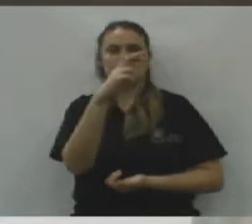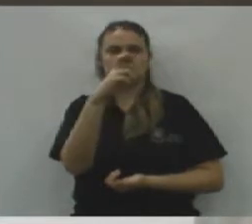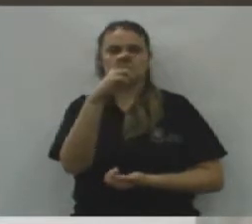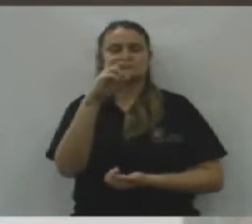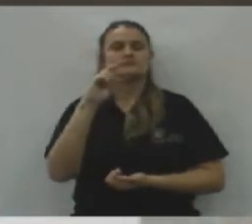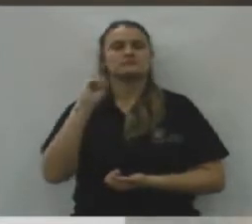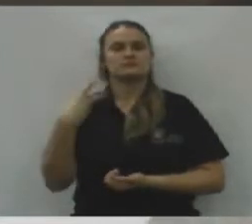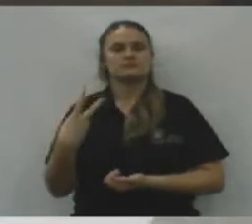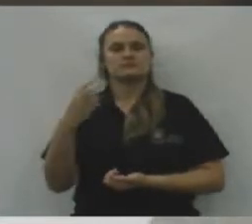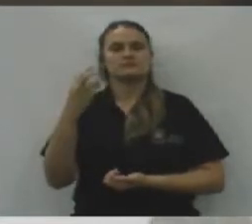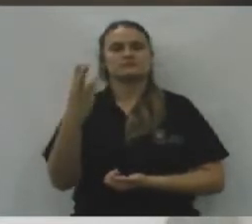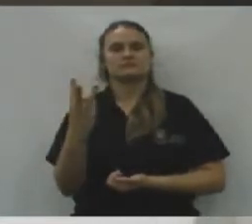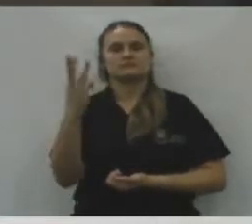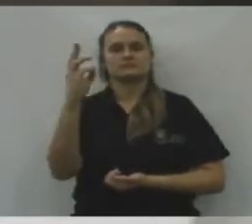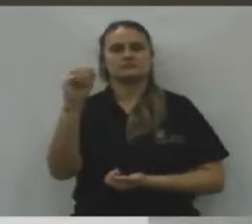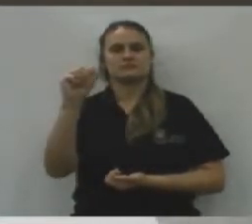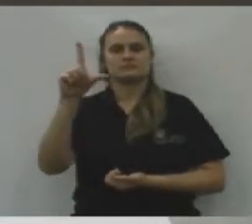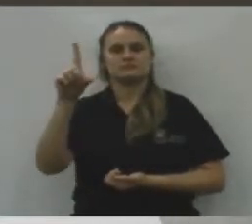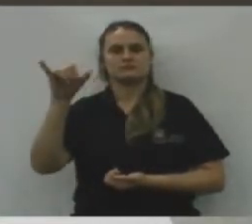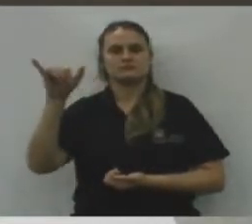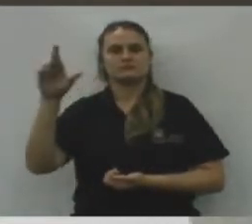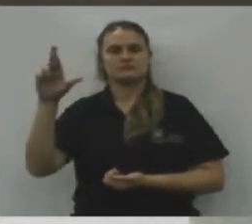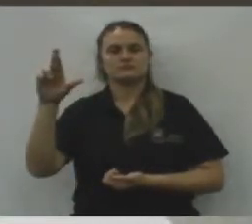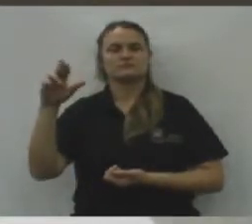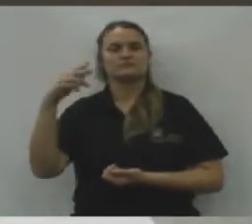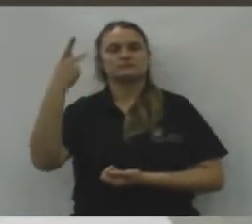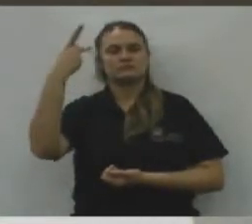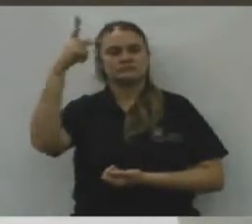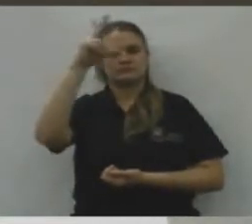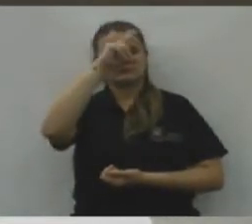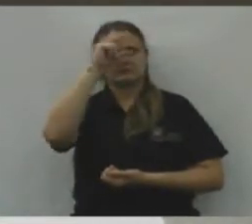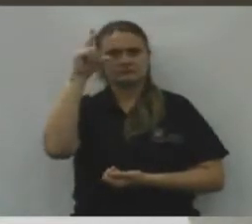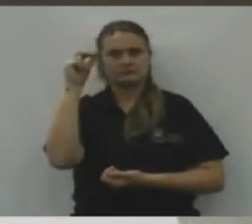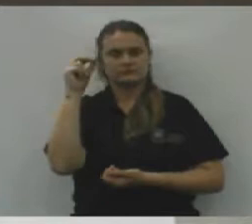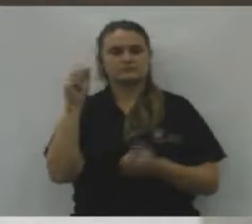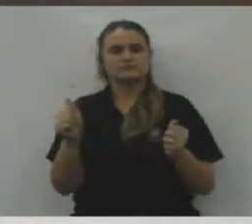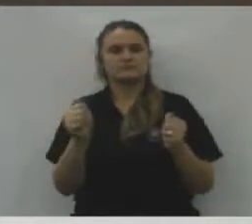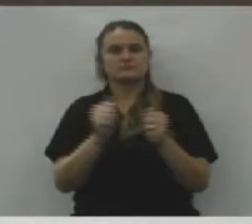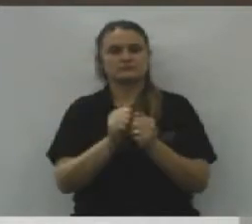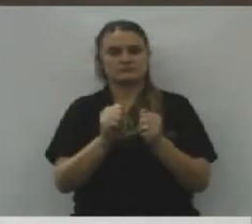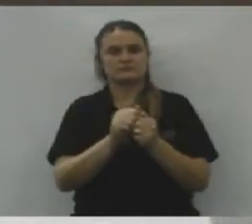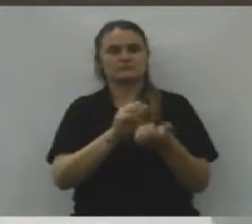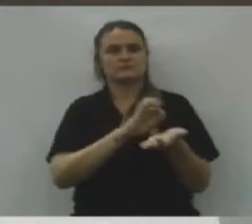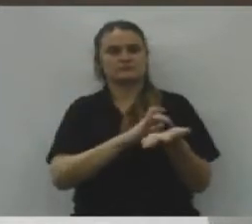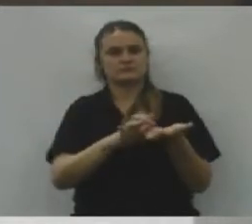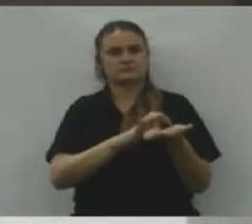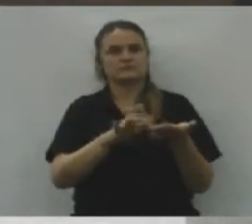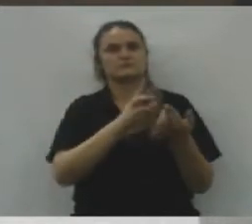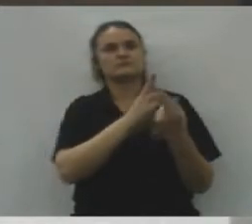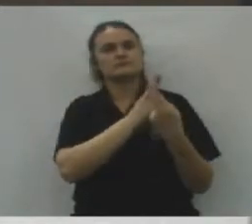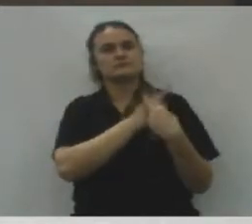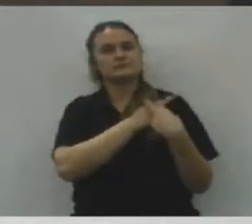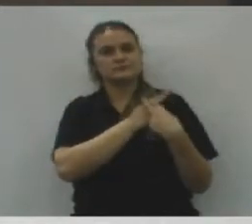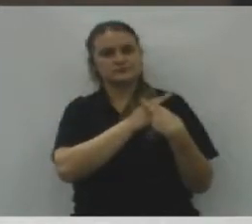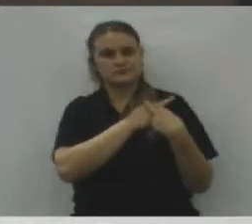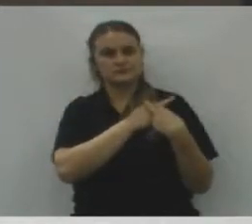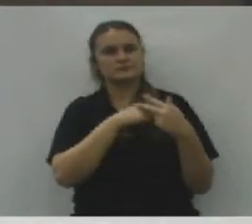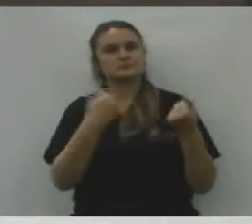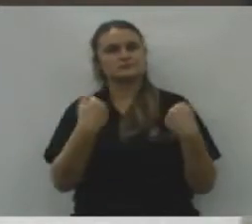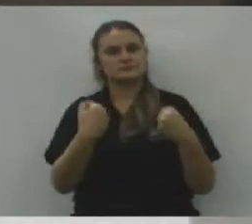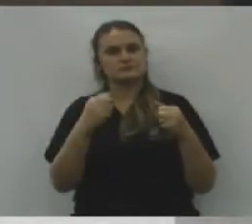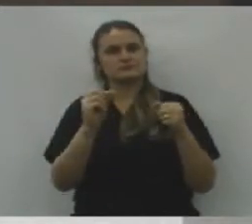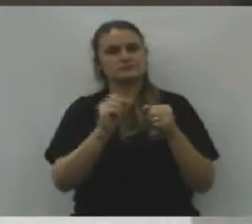vereador Valdir Luiz Cortellini ao senhor prefeito municipal para que, juntamente com as secretarias responsáveis,